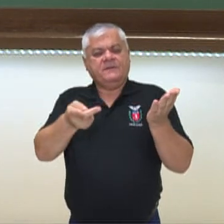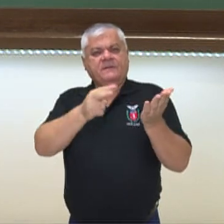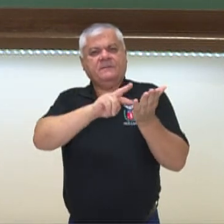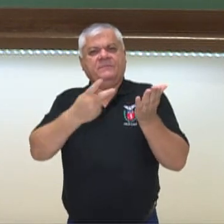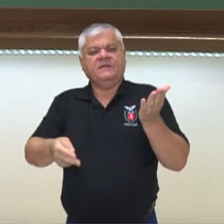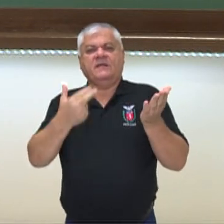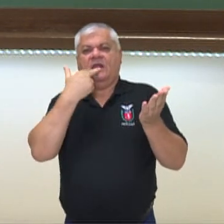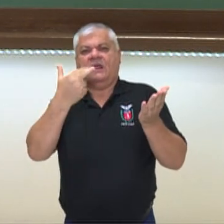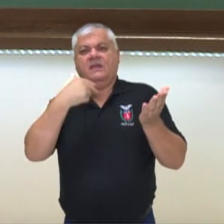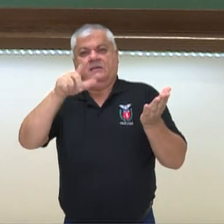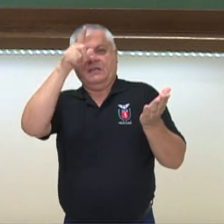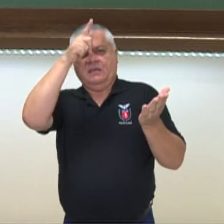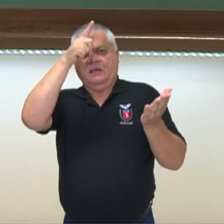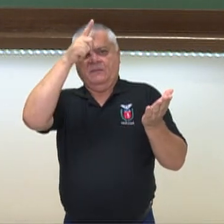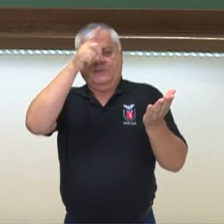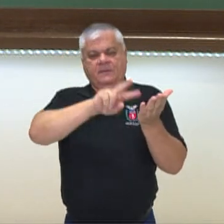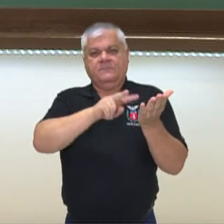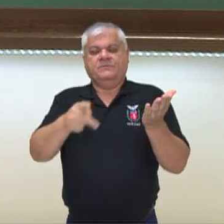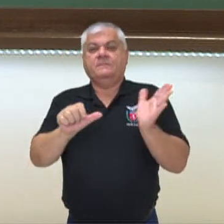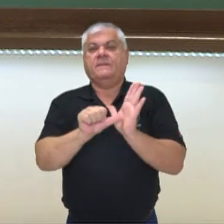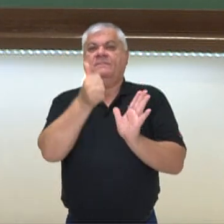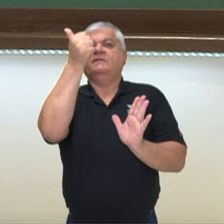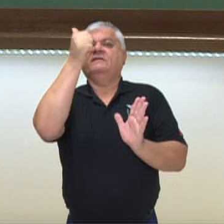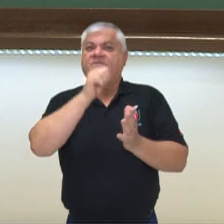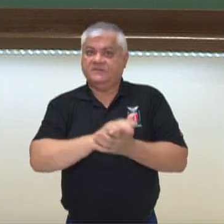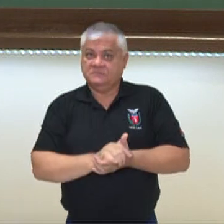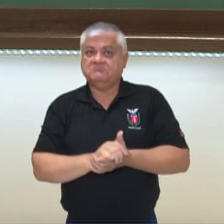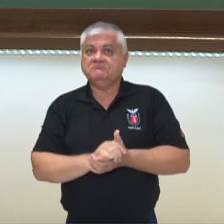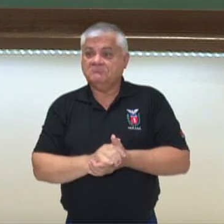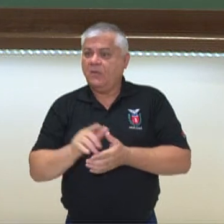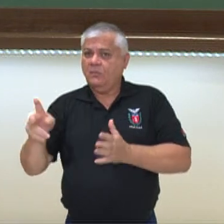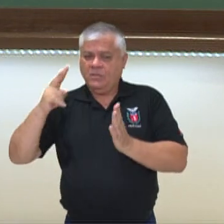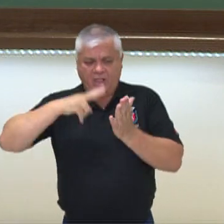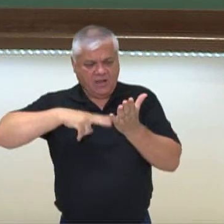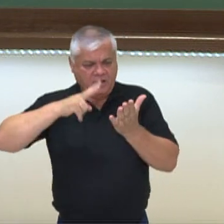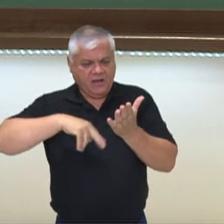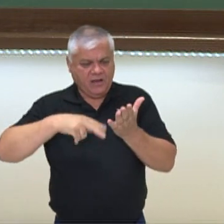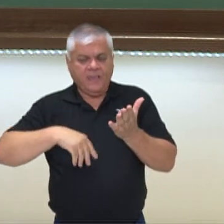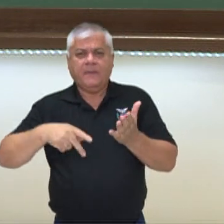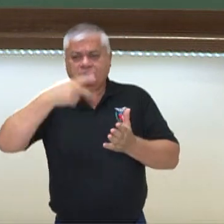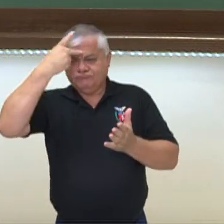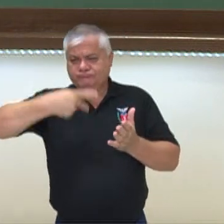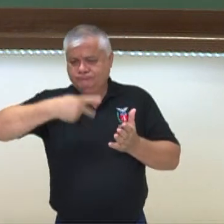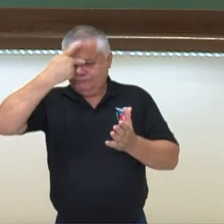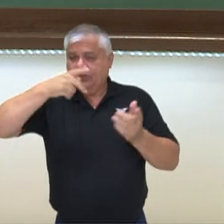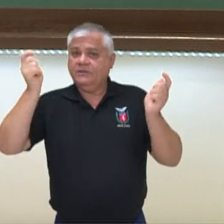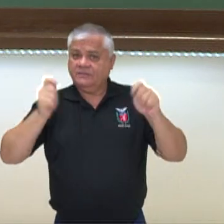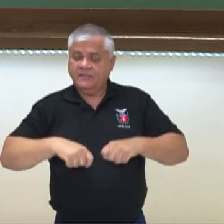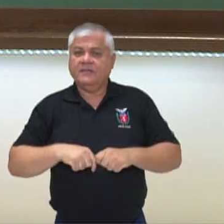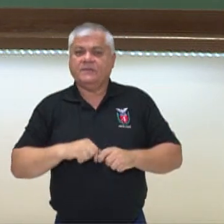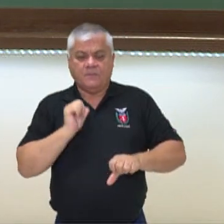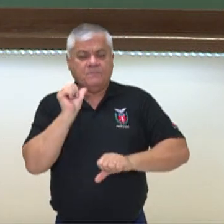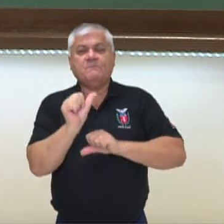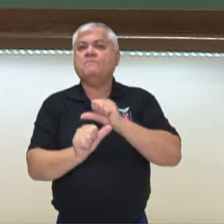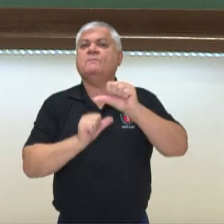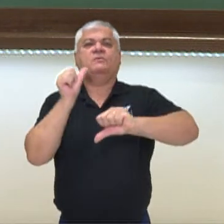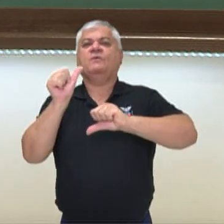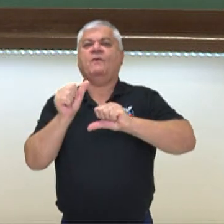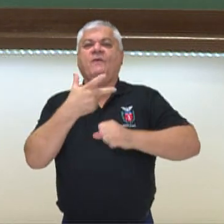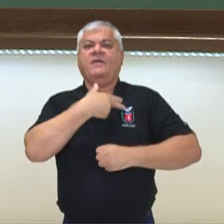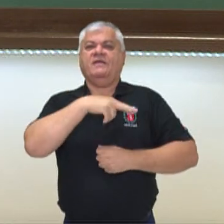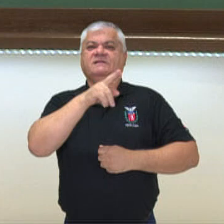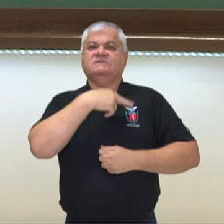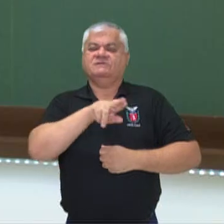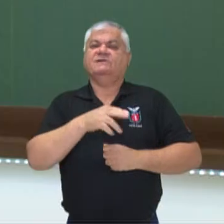ler por conta própria. Isso é um dos fatos marcantes, tanto da Reforma Protestante,